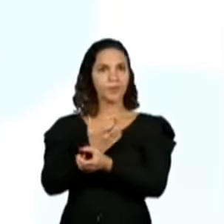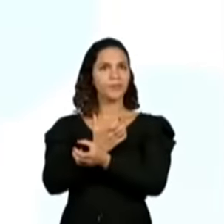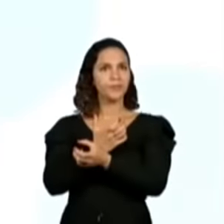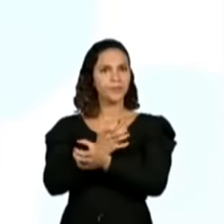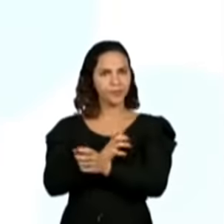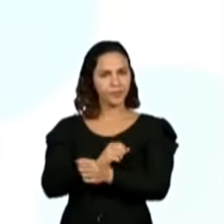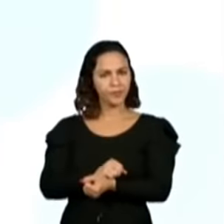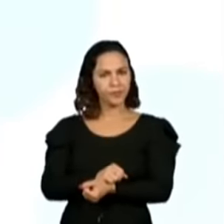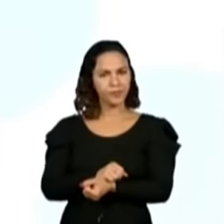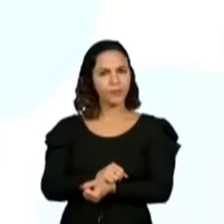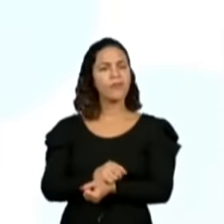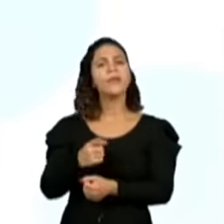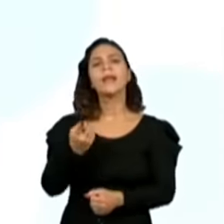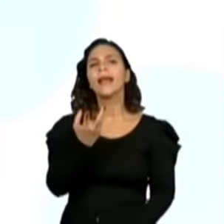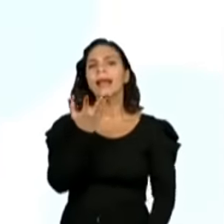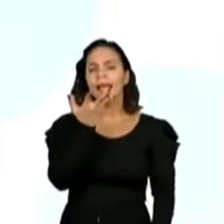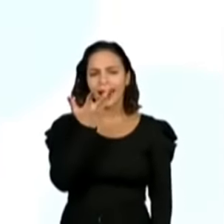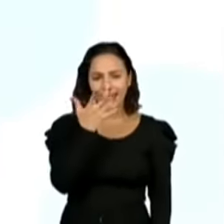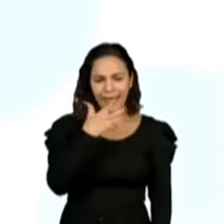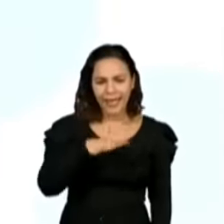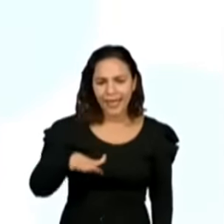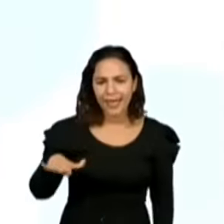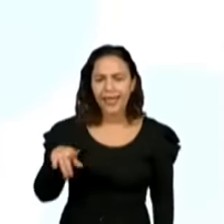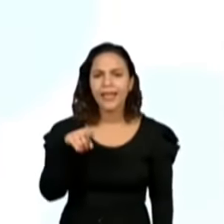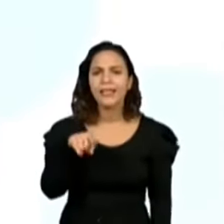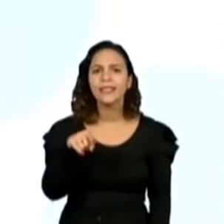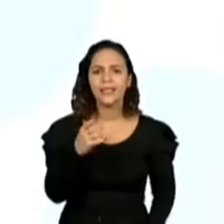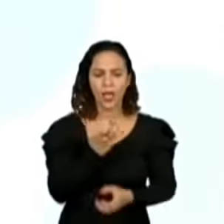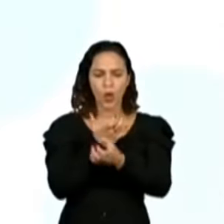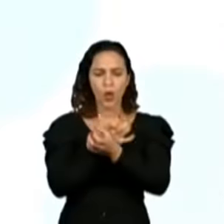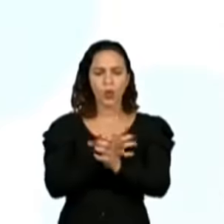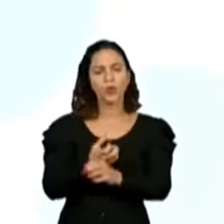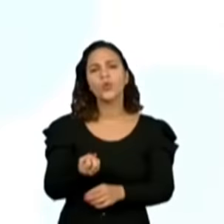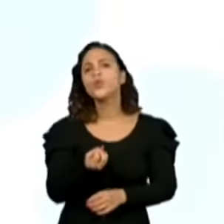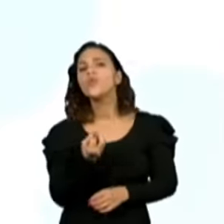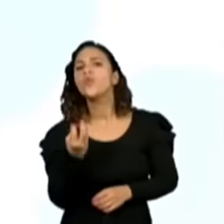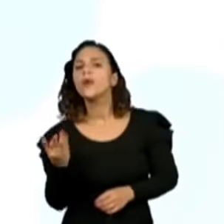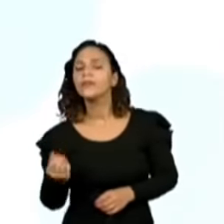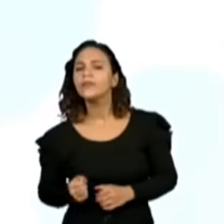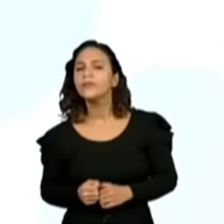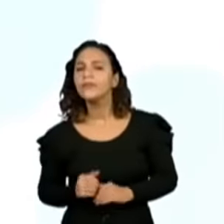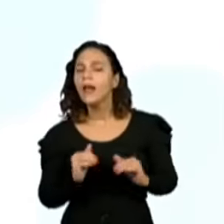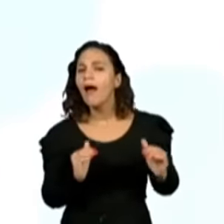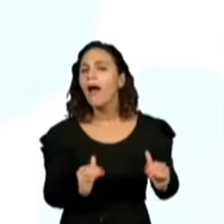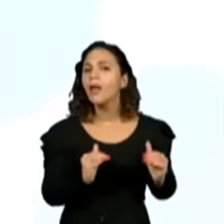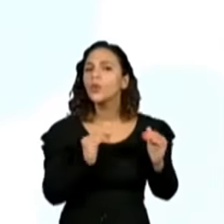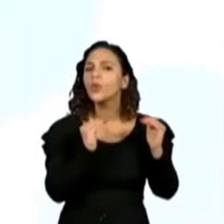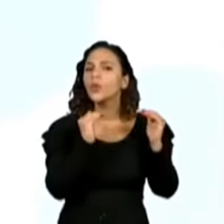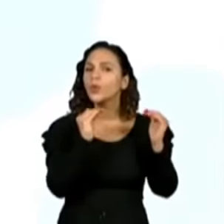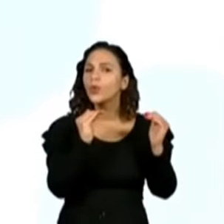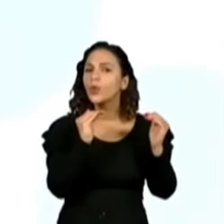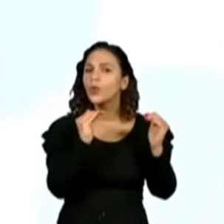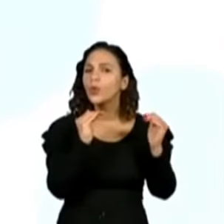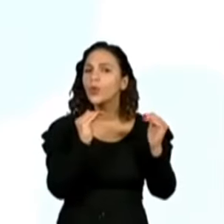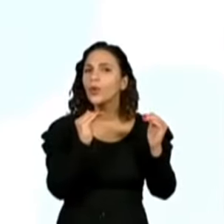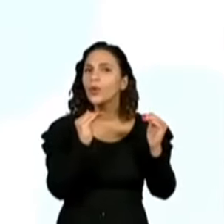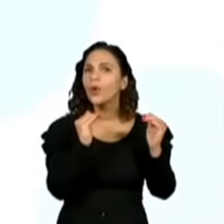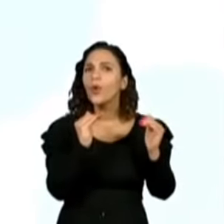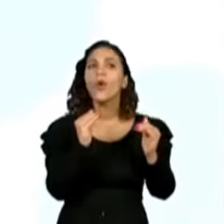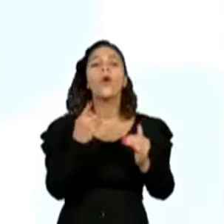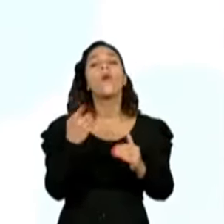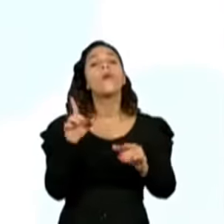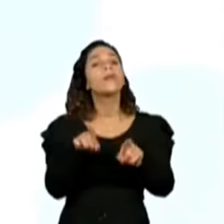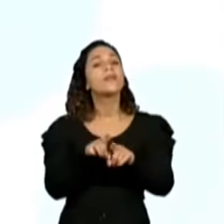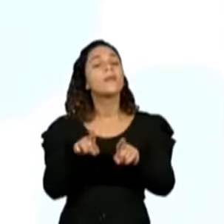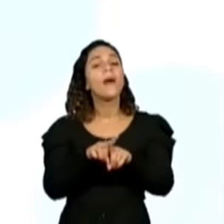Quantos ossos tem uma criança e um adulto? Qual é o maior e o menor